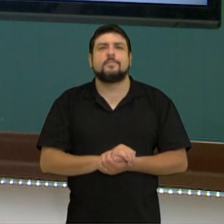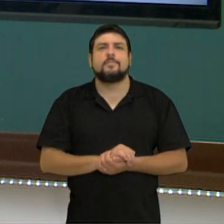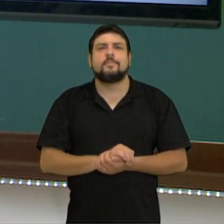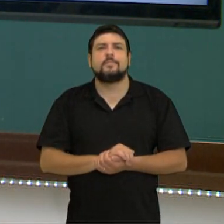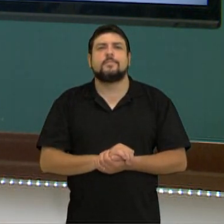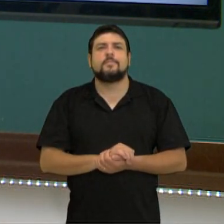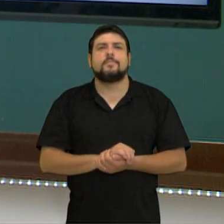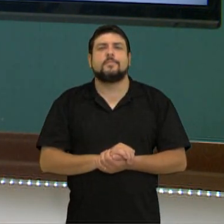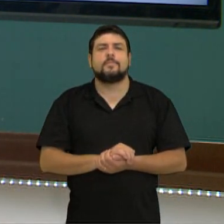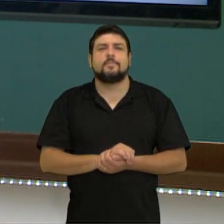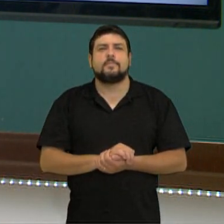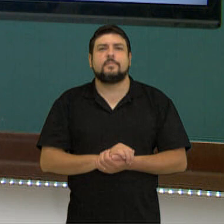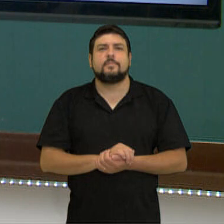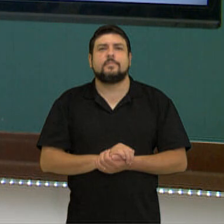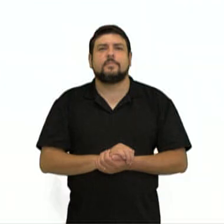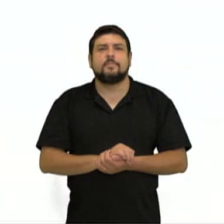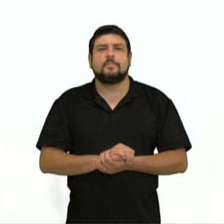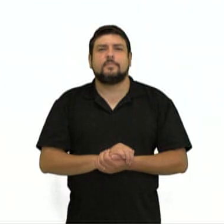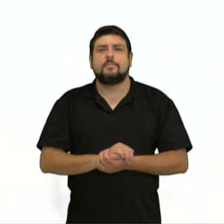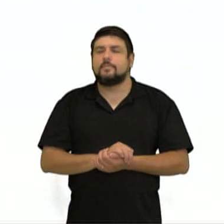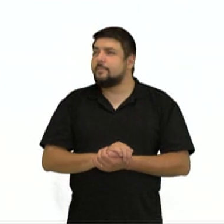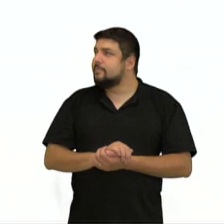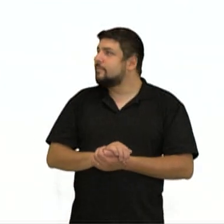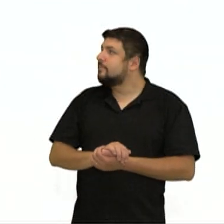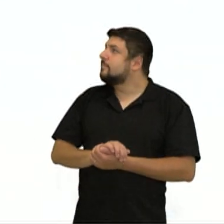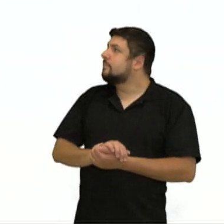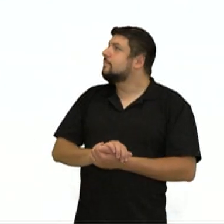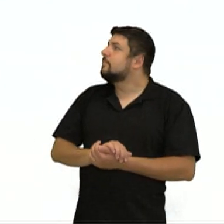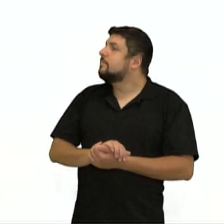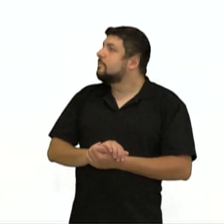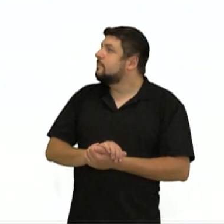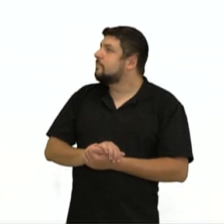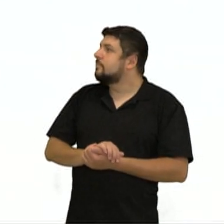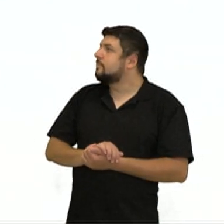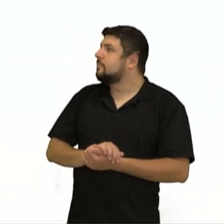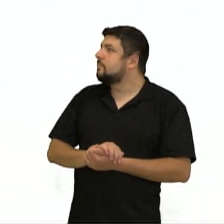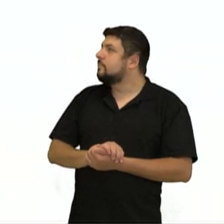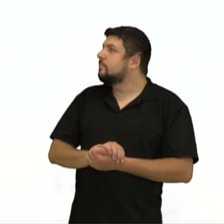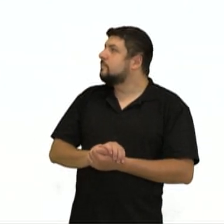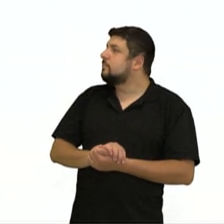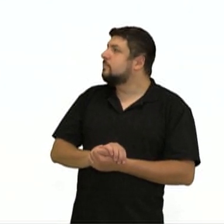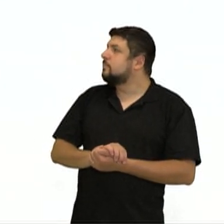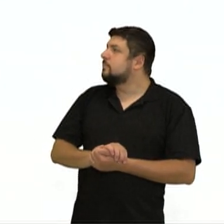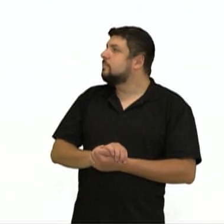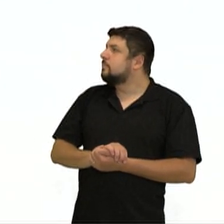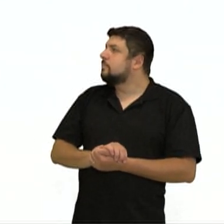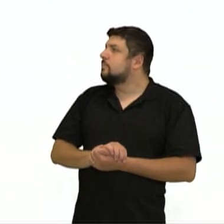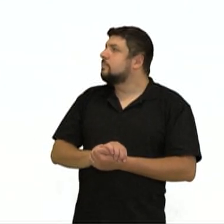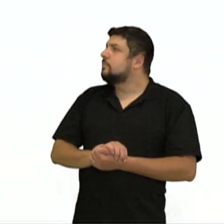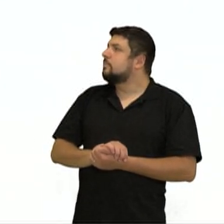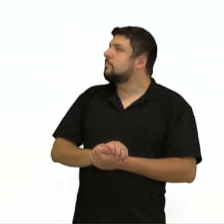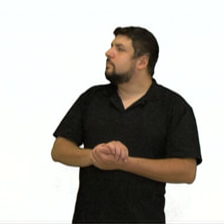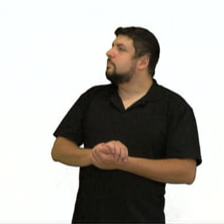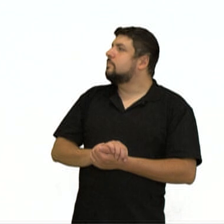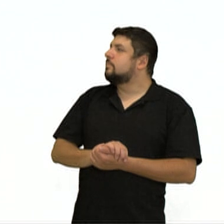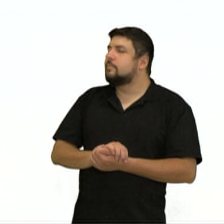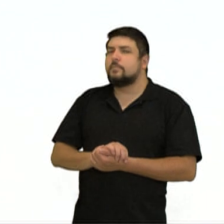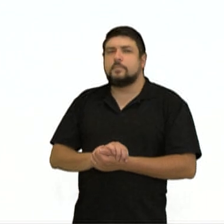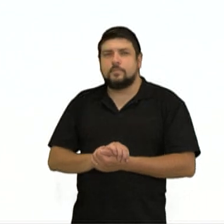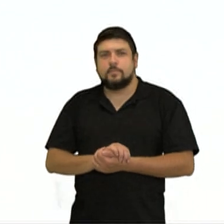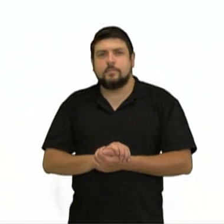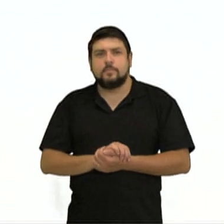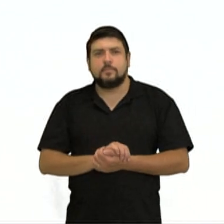suffix. Prefix, a word part that comes before the root word. Primeira